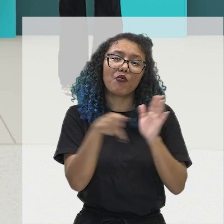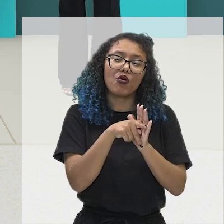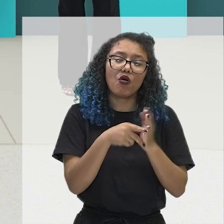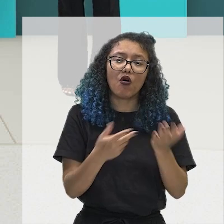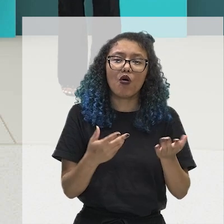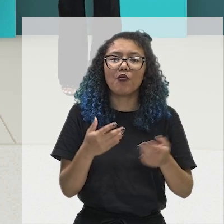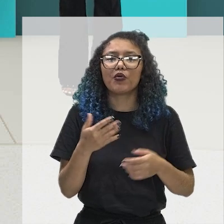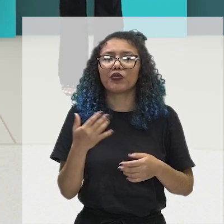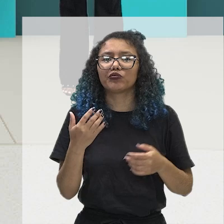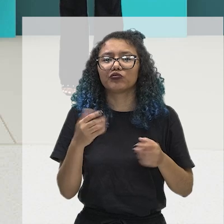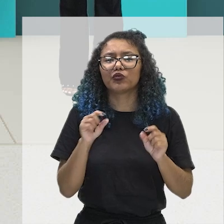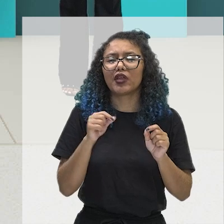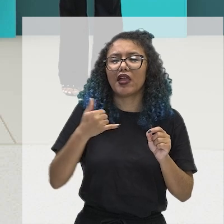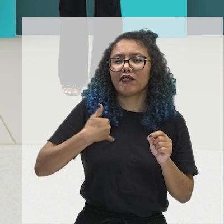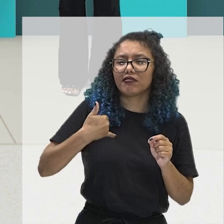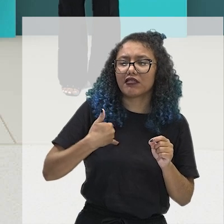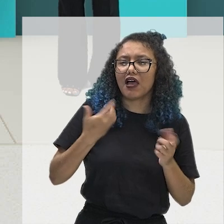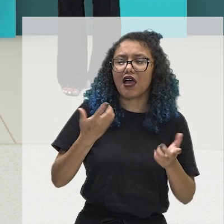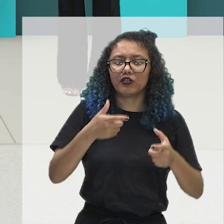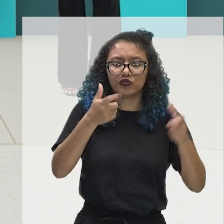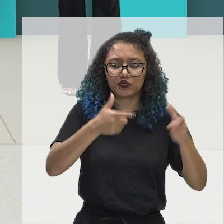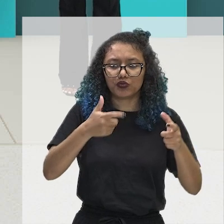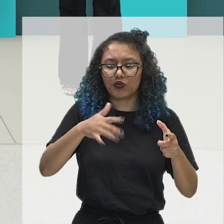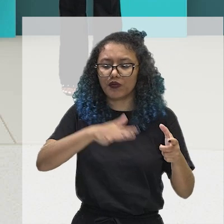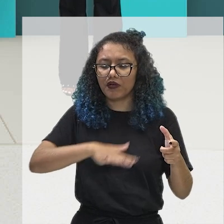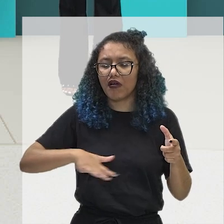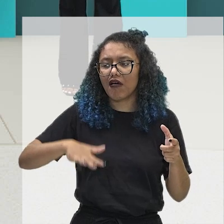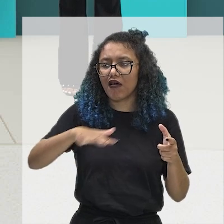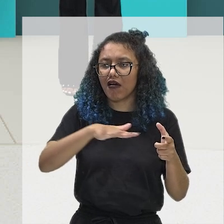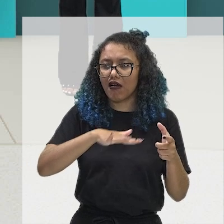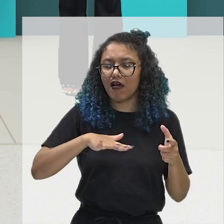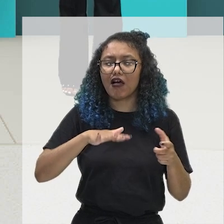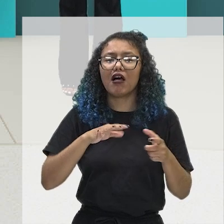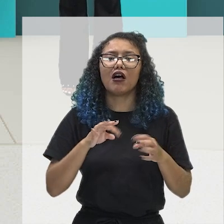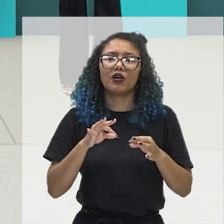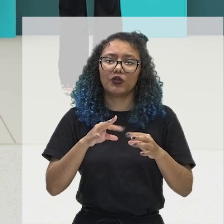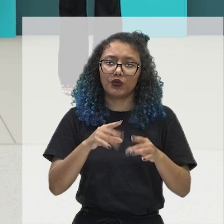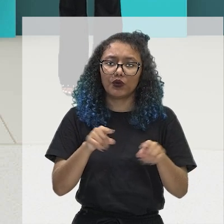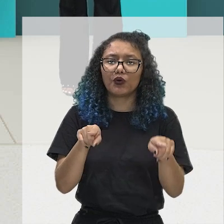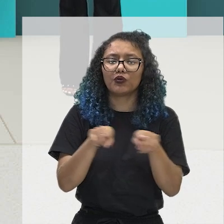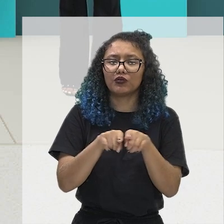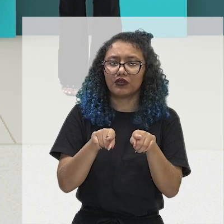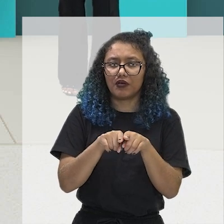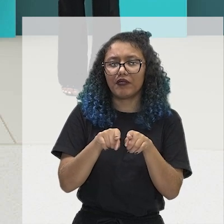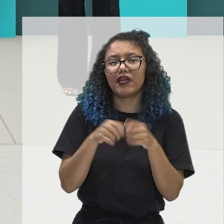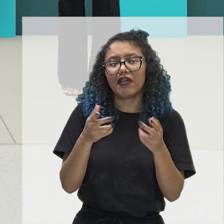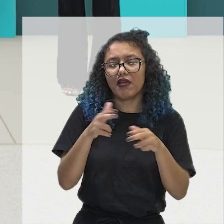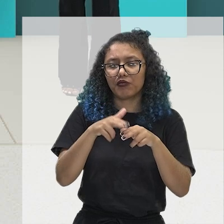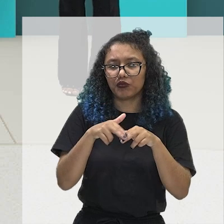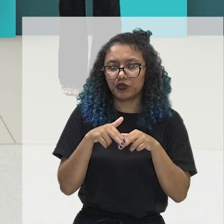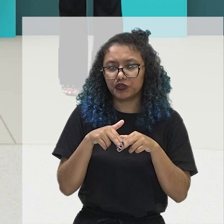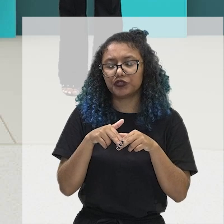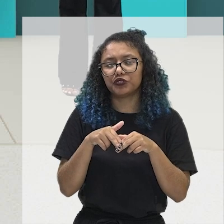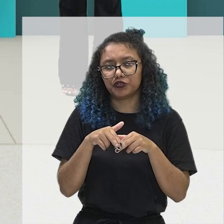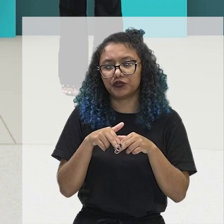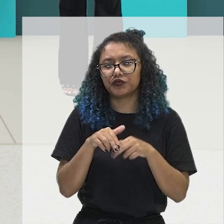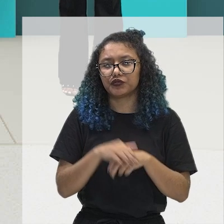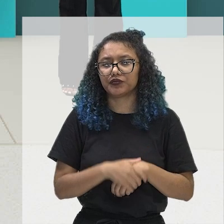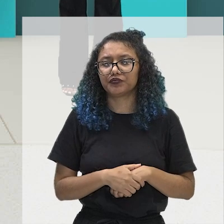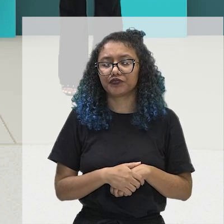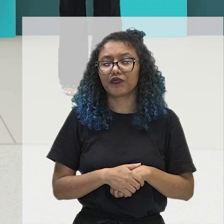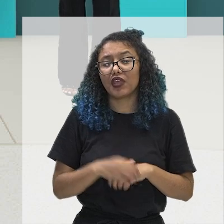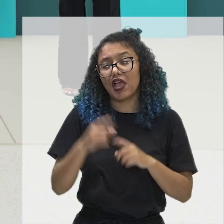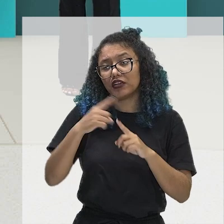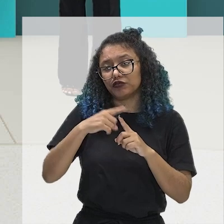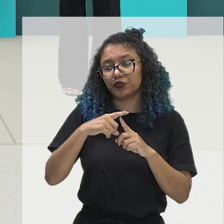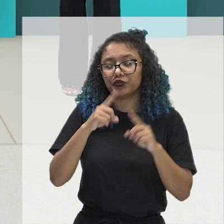idade, o meio onde está se falando, o ambiente. Então, também é um motivo aí, um